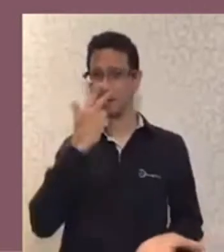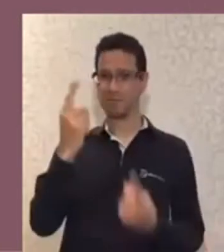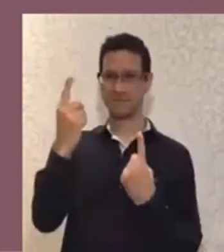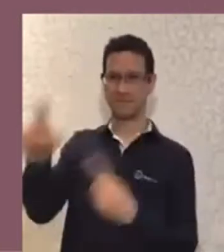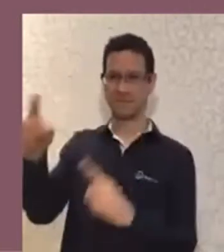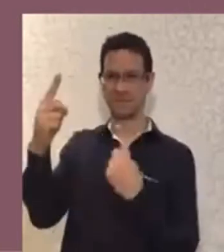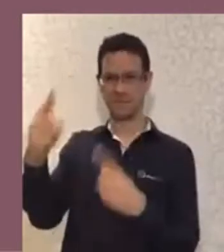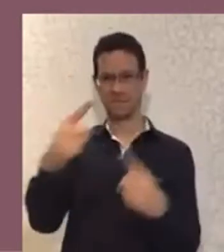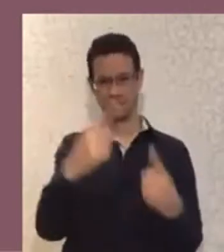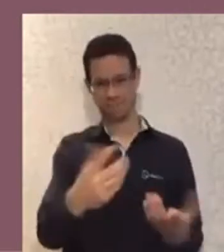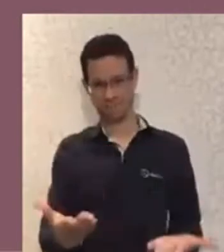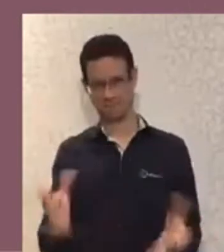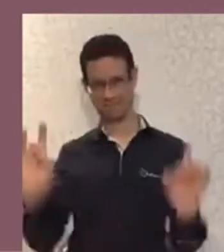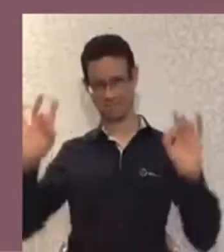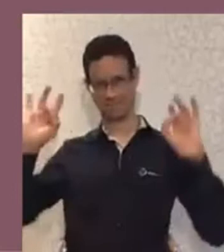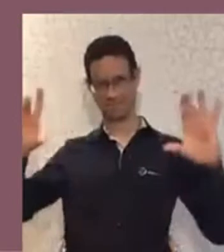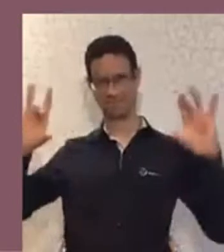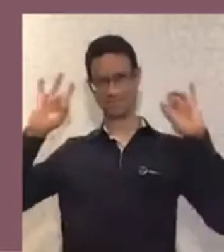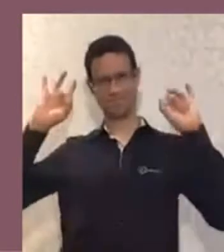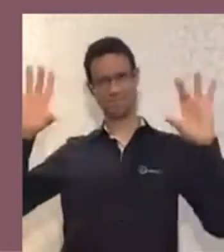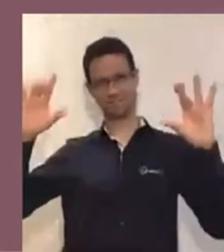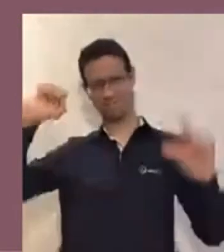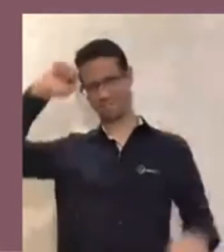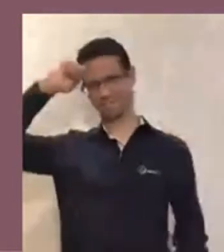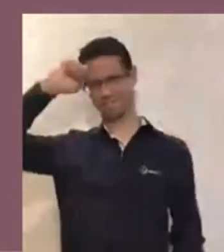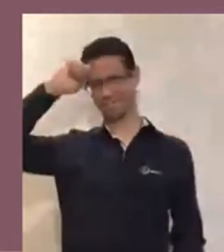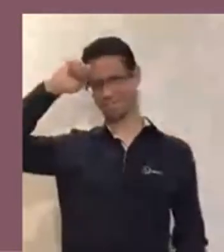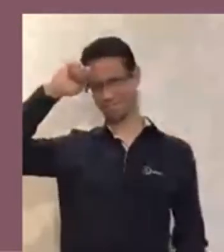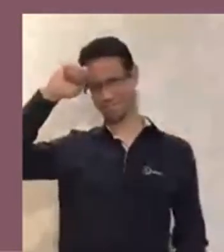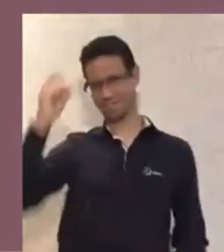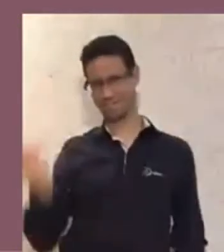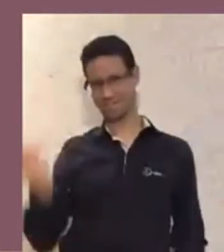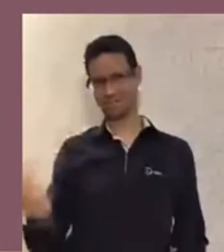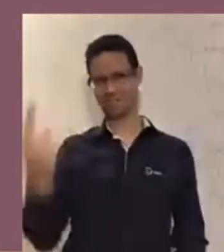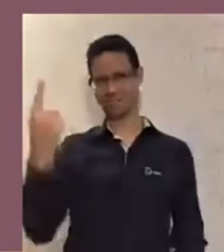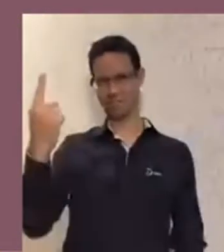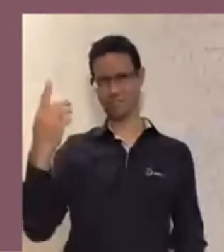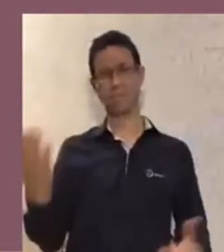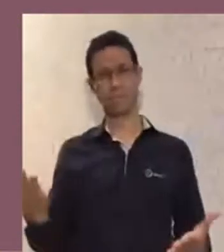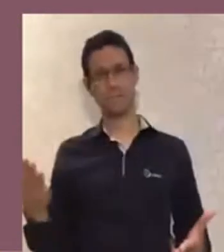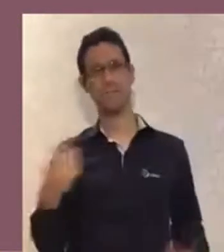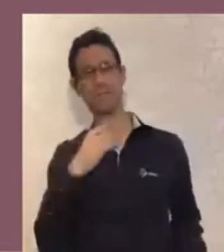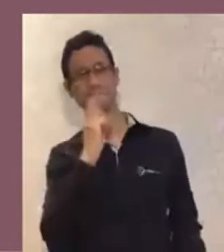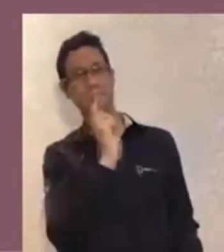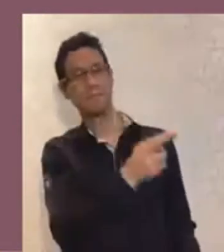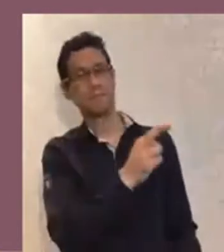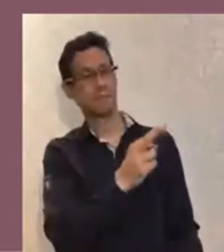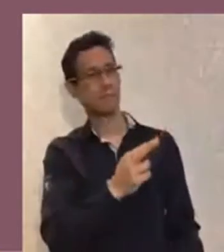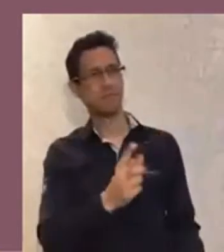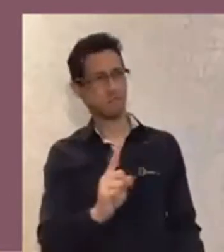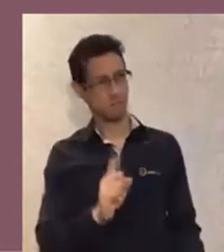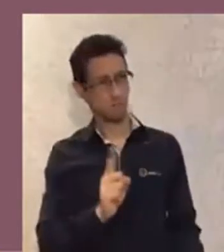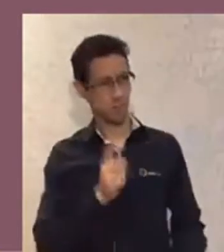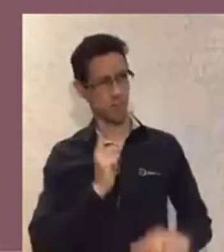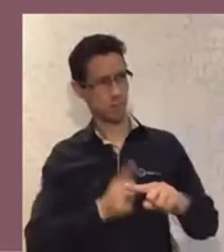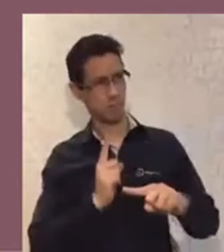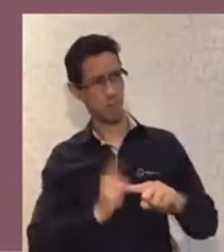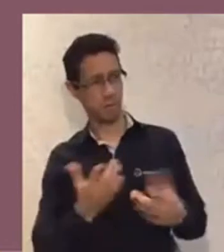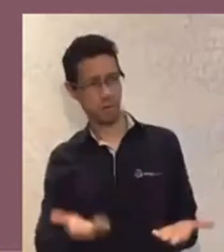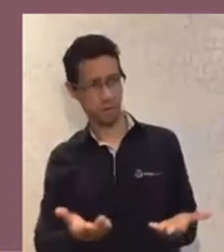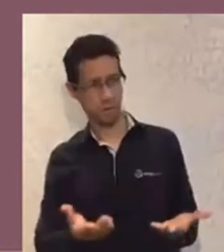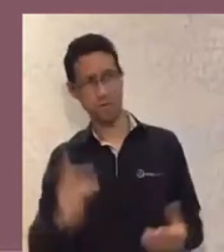querem privilégios? Eu dizia, e por que não? Se essas pessoas estão colaborando